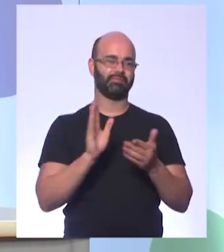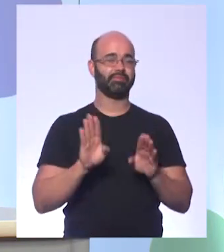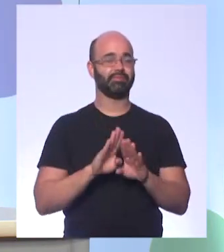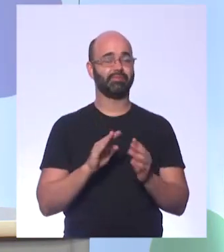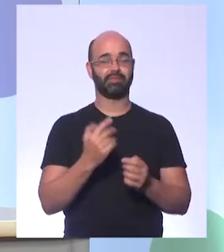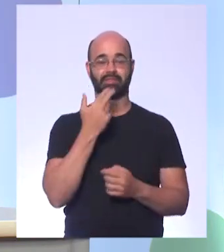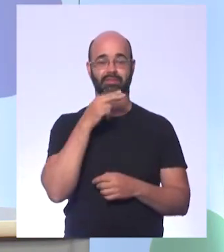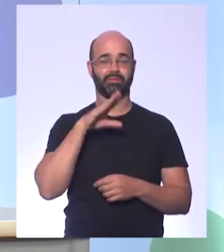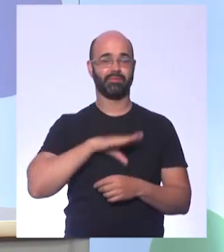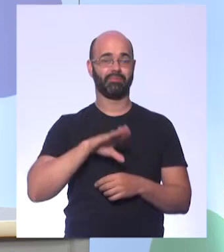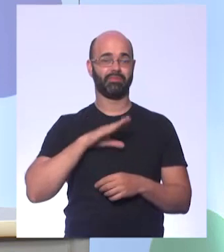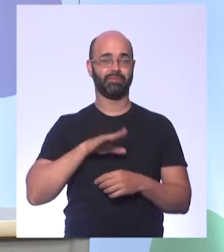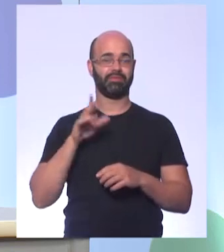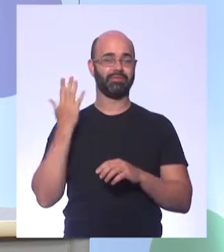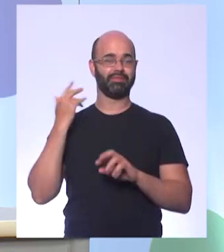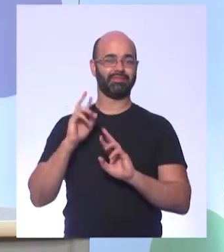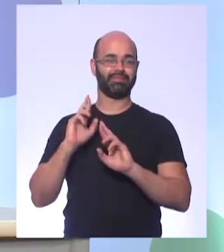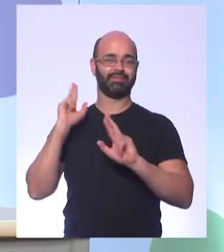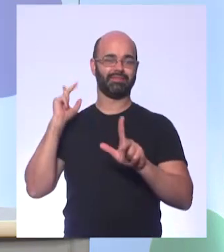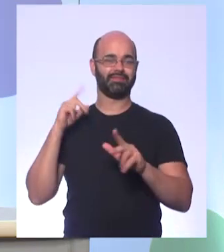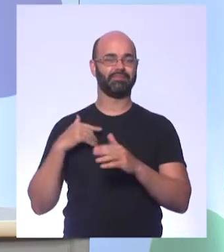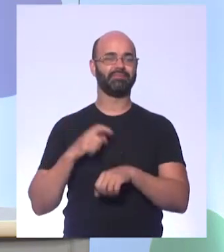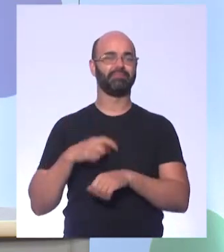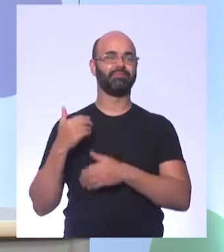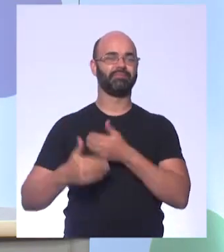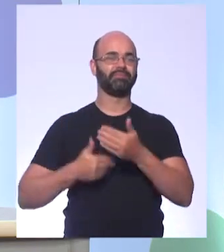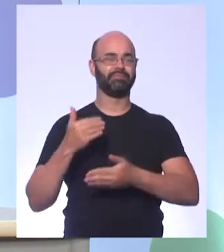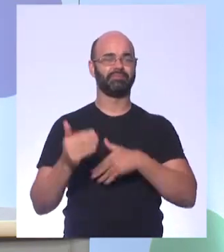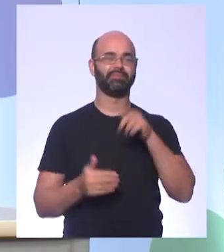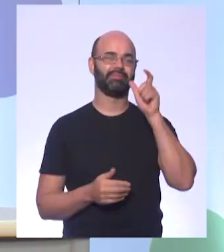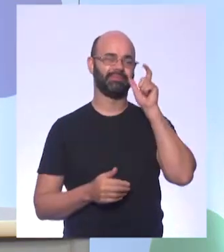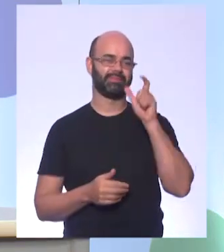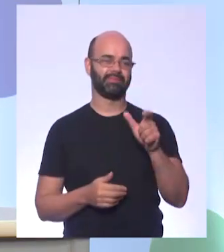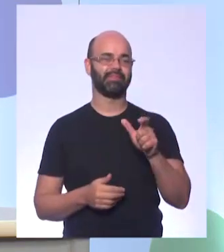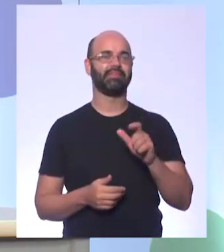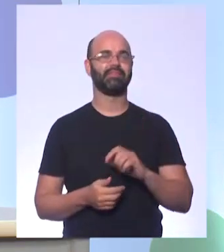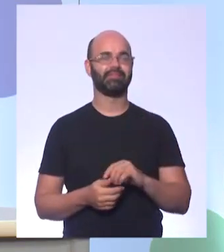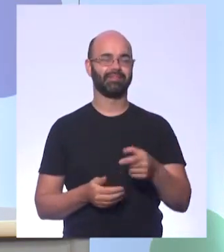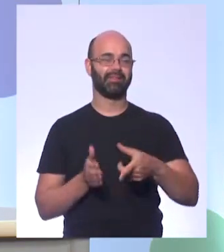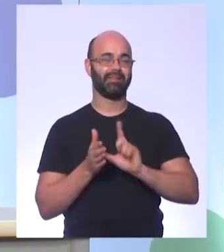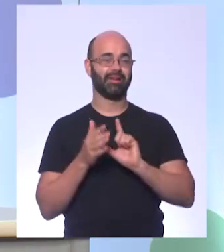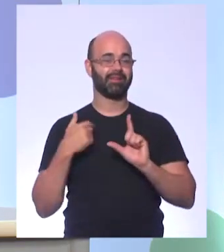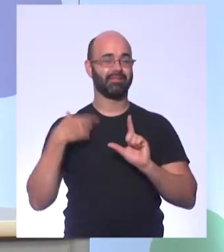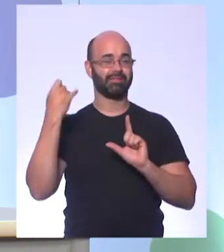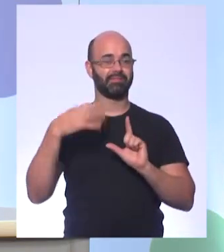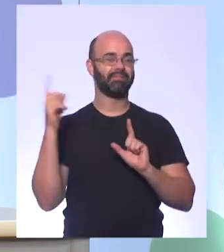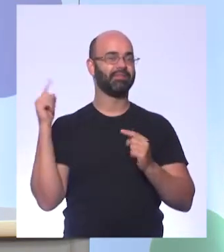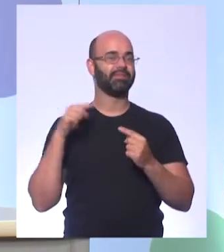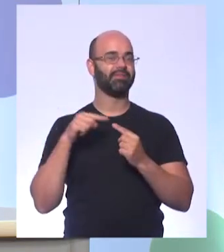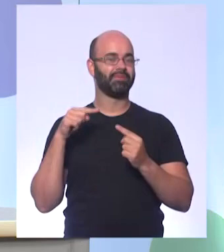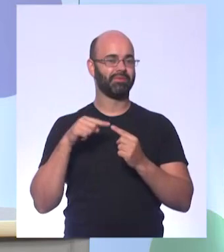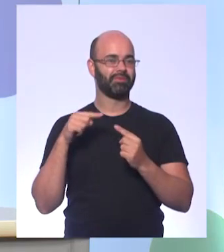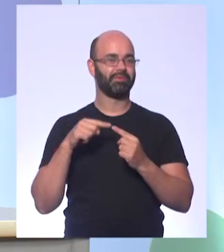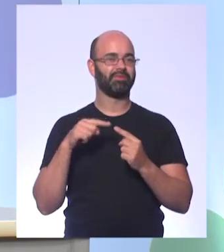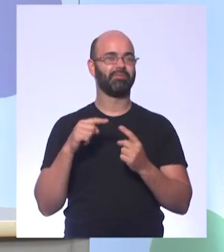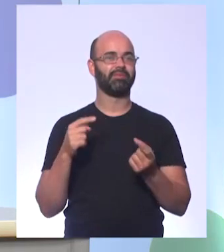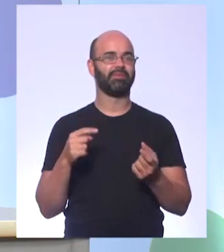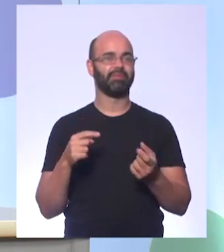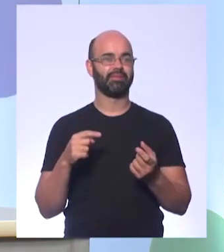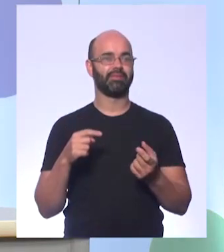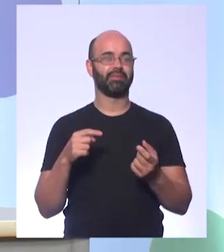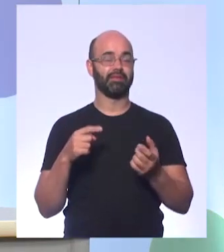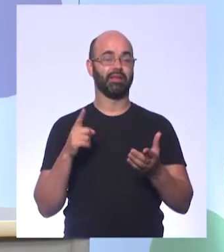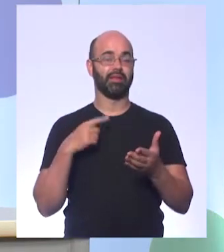língua portuguesa, né, como ela foi evoluindo. É bem interessante e isso fala justamente do que eu tinha falado agora há pouco, né, a preocupação que o Império tinha que ter